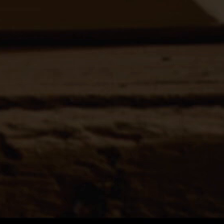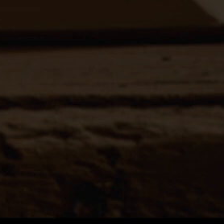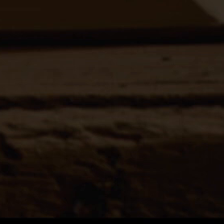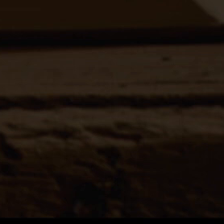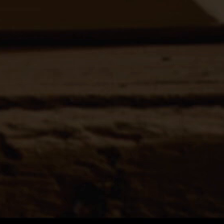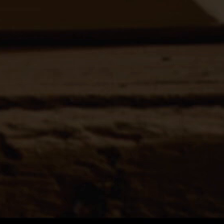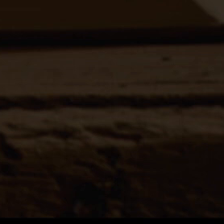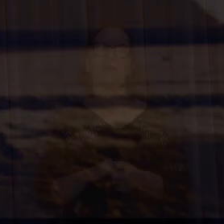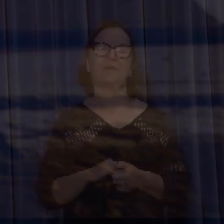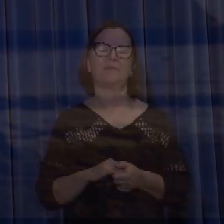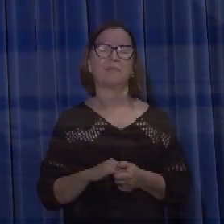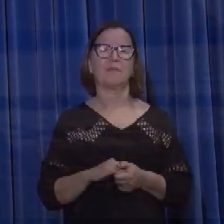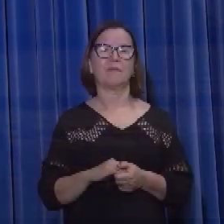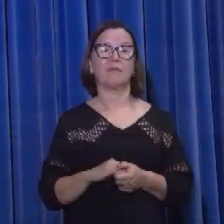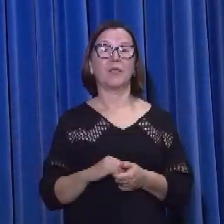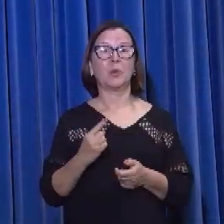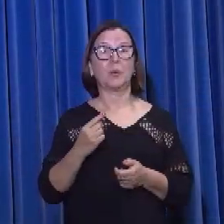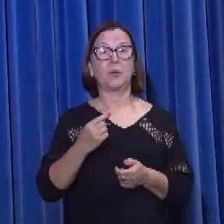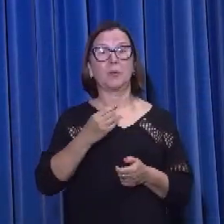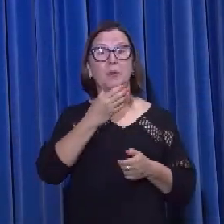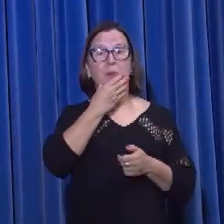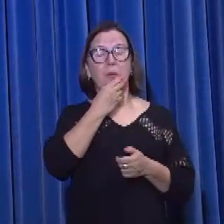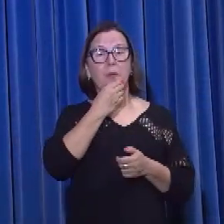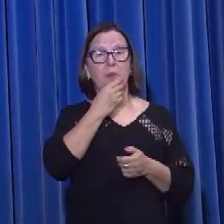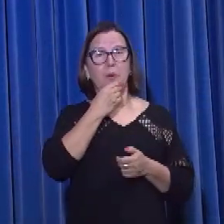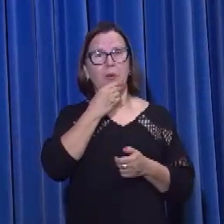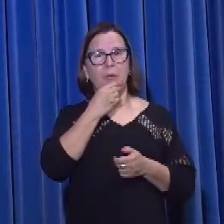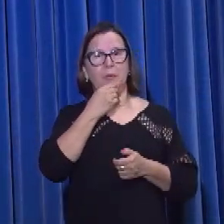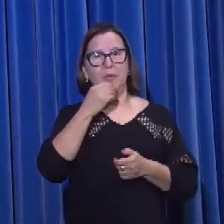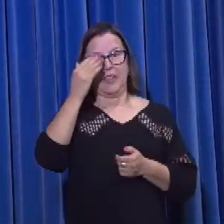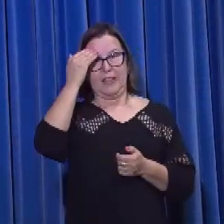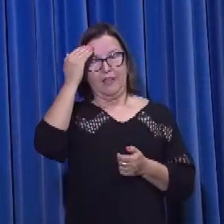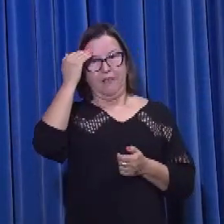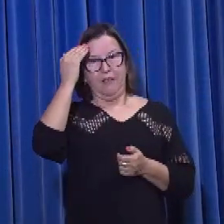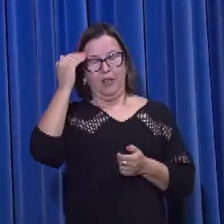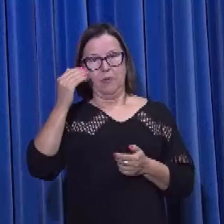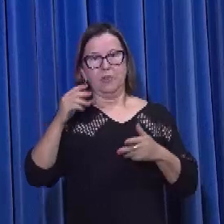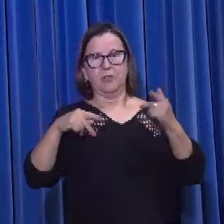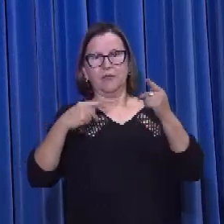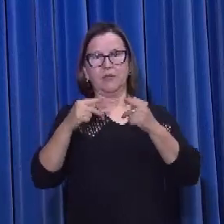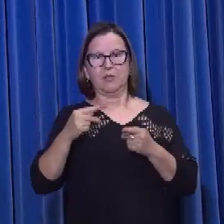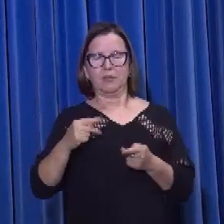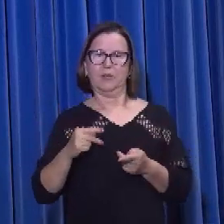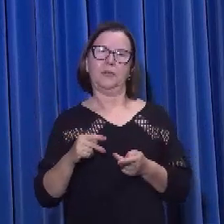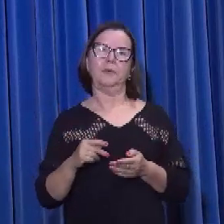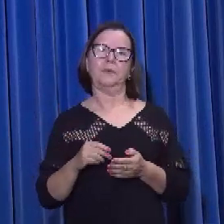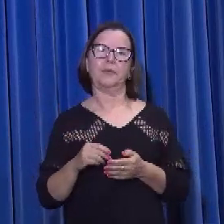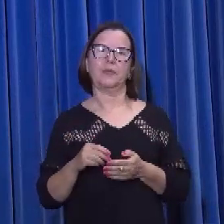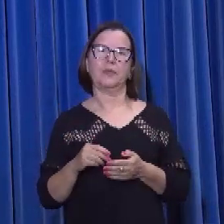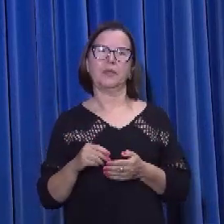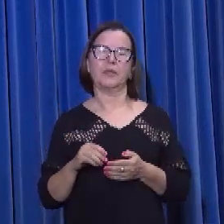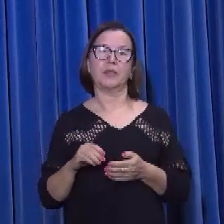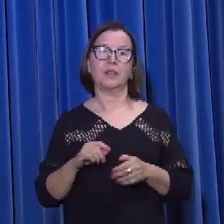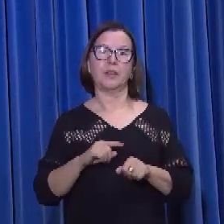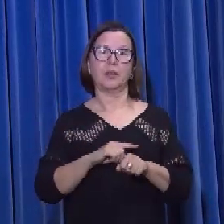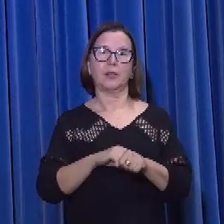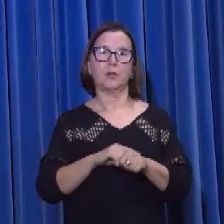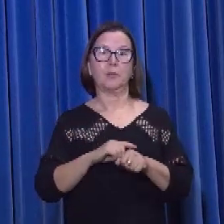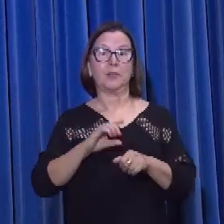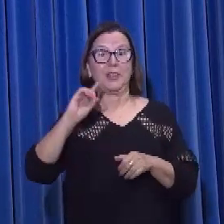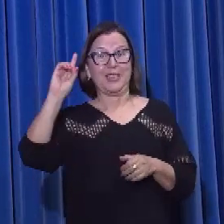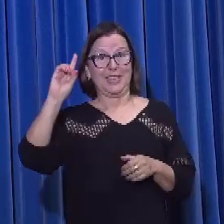John Piper afirma que quando Deus empreende cumprir seu propósito soberano, ninguém